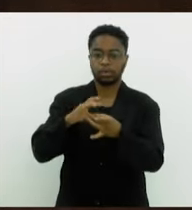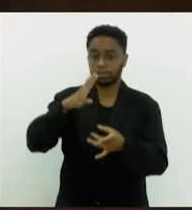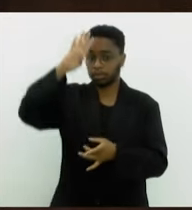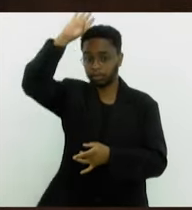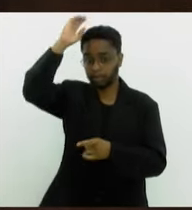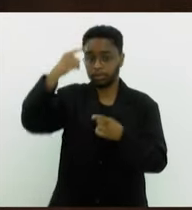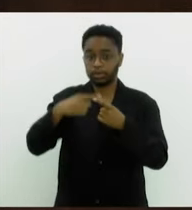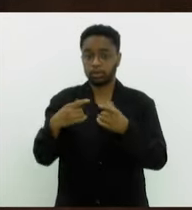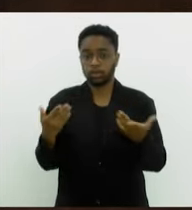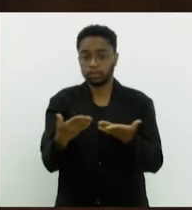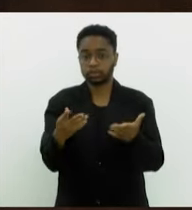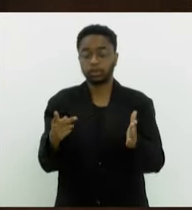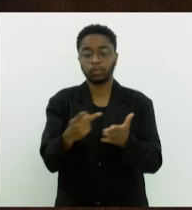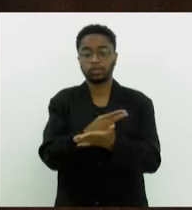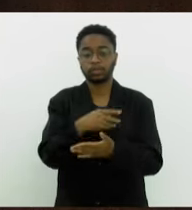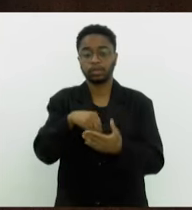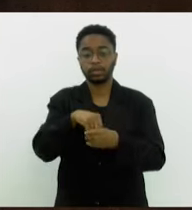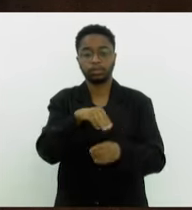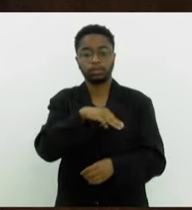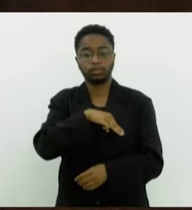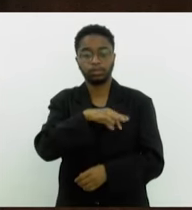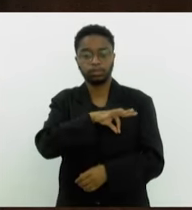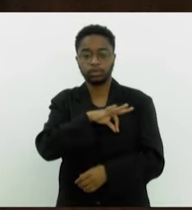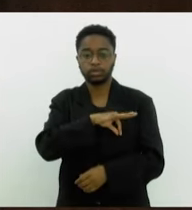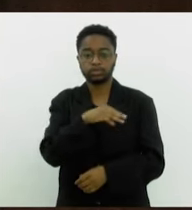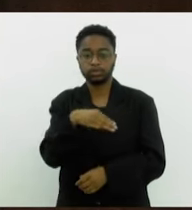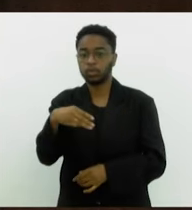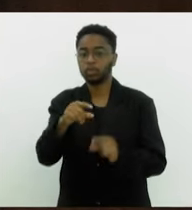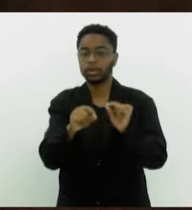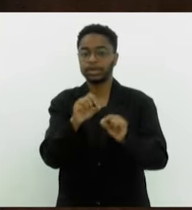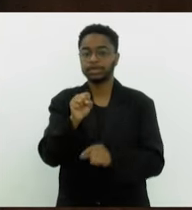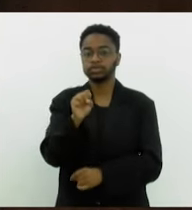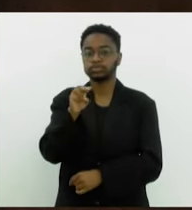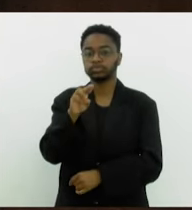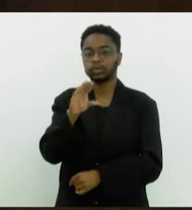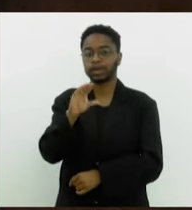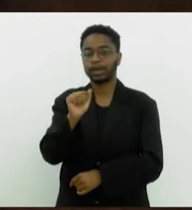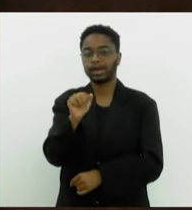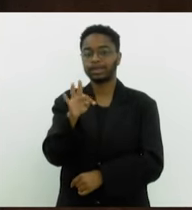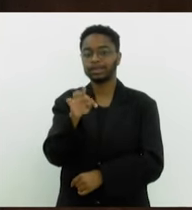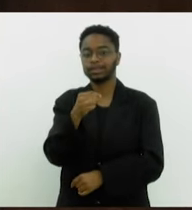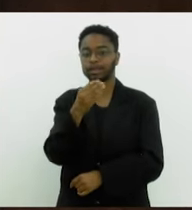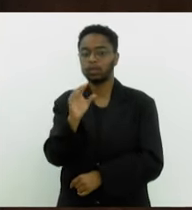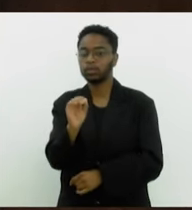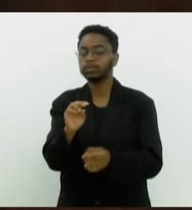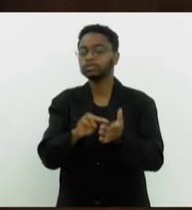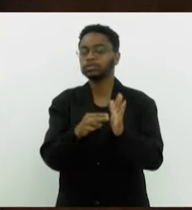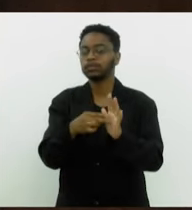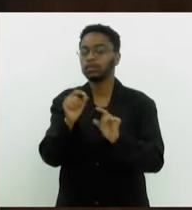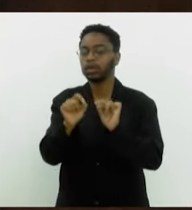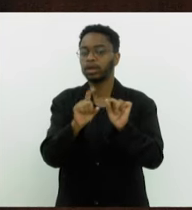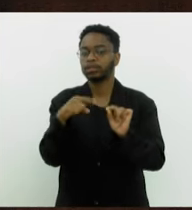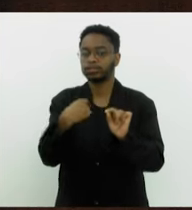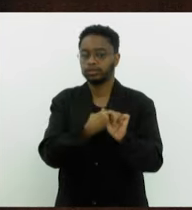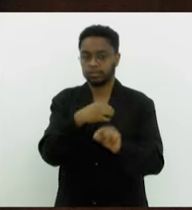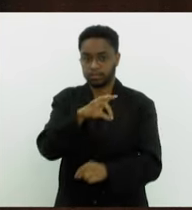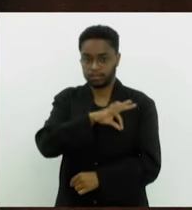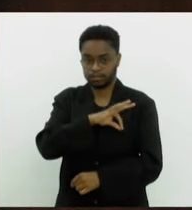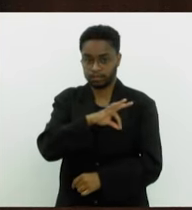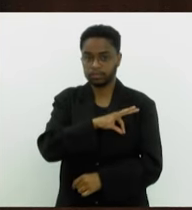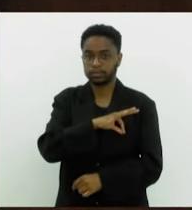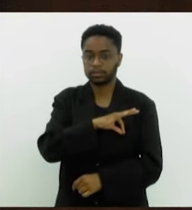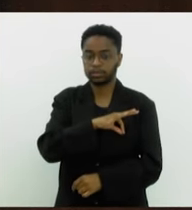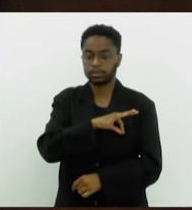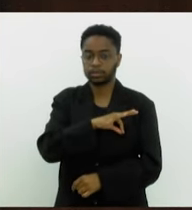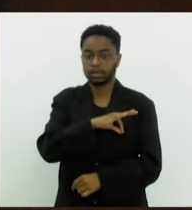na polícia militar. É uma coisa chamada de sucatão. O que é isso? Os nossos policiais vão passando